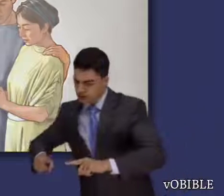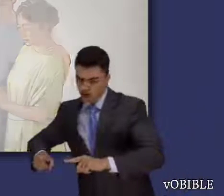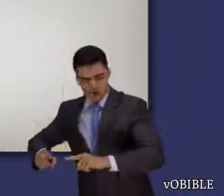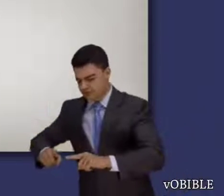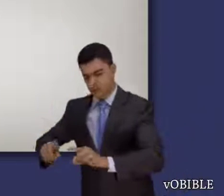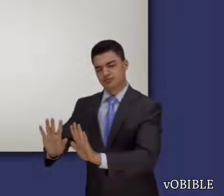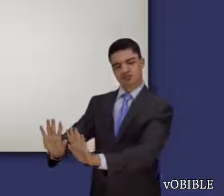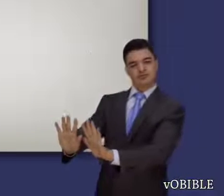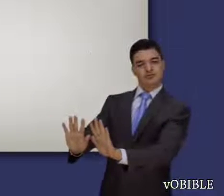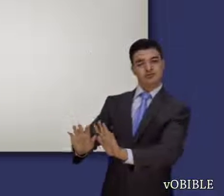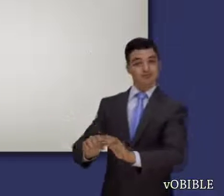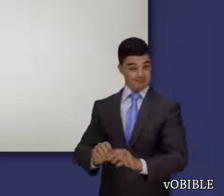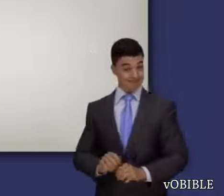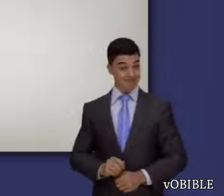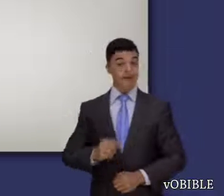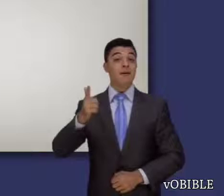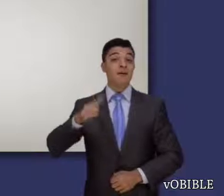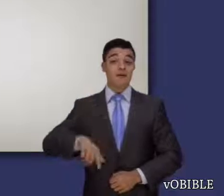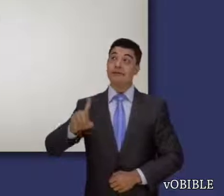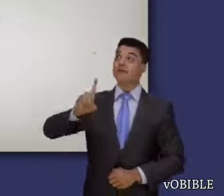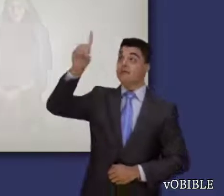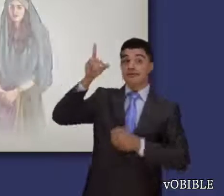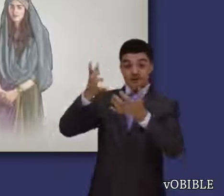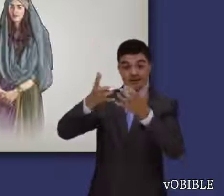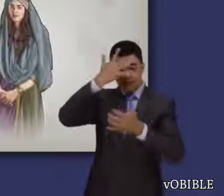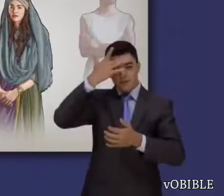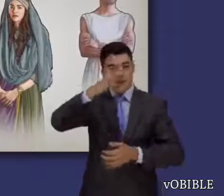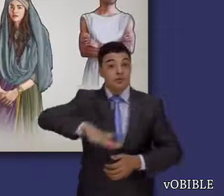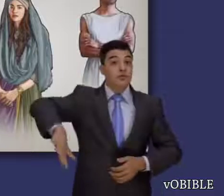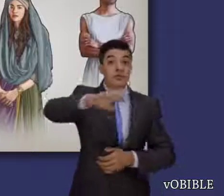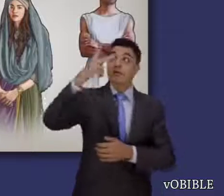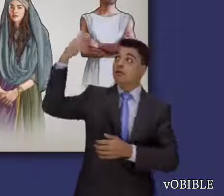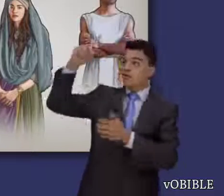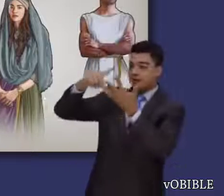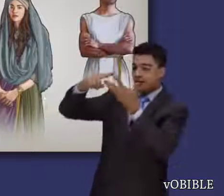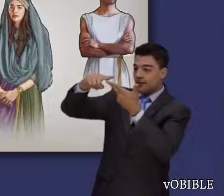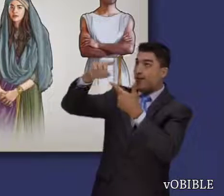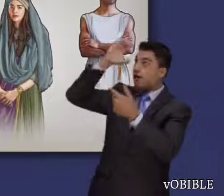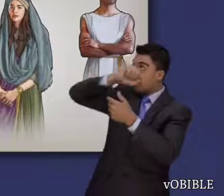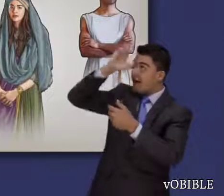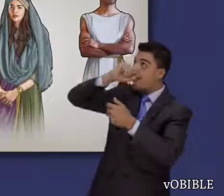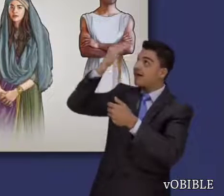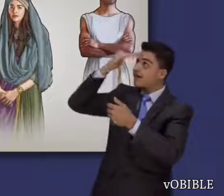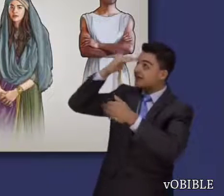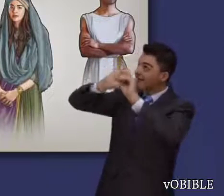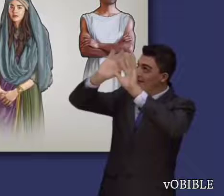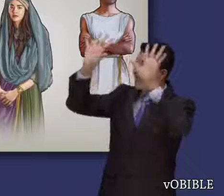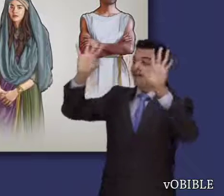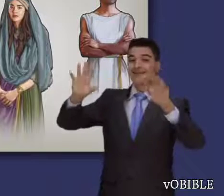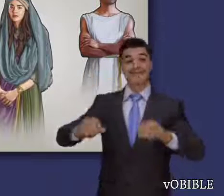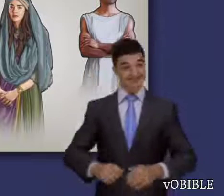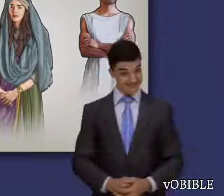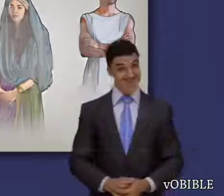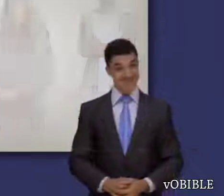viver em paz. Ele explica que Deus quer que todo tipo de pessoas sejam salvas e venham a ter um conhecimento